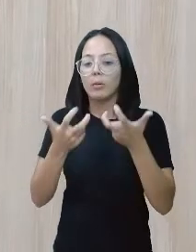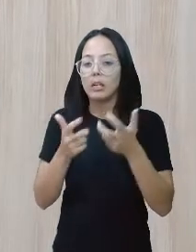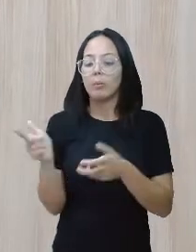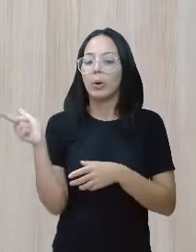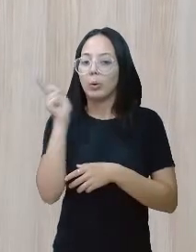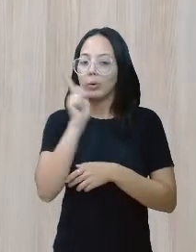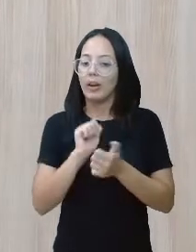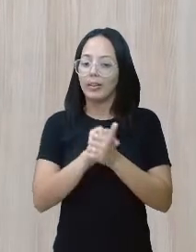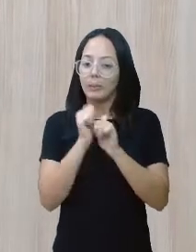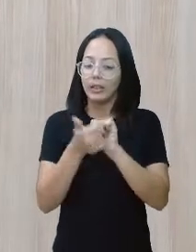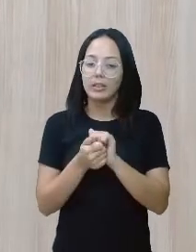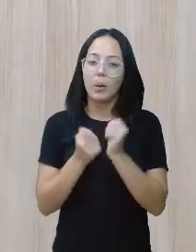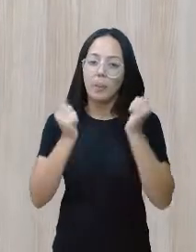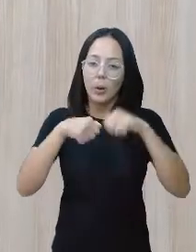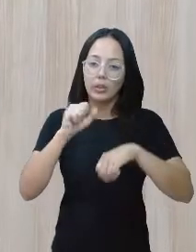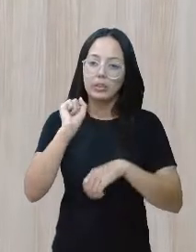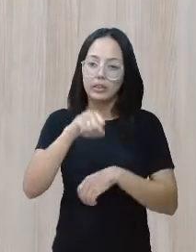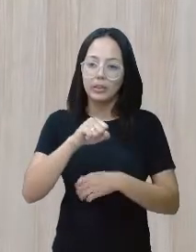é possível.